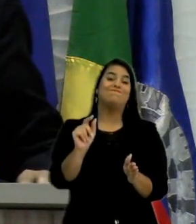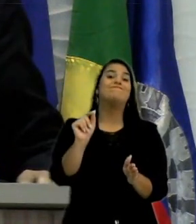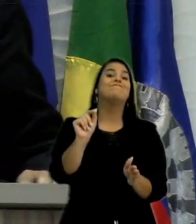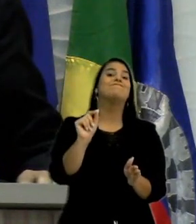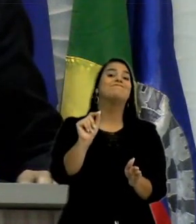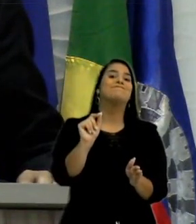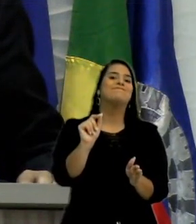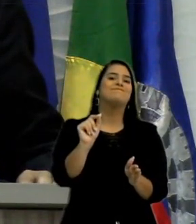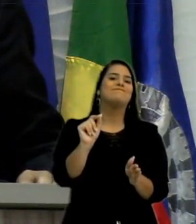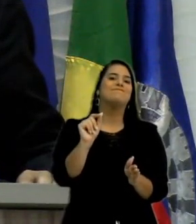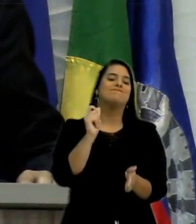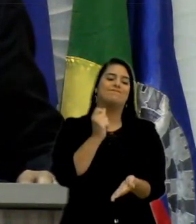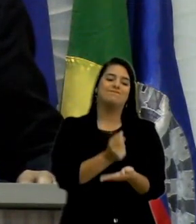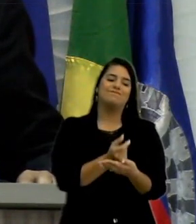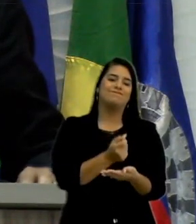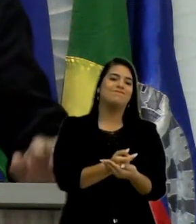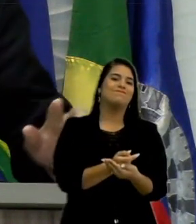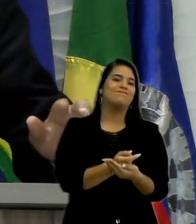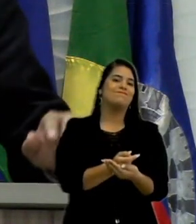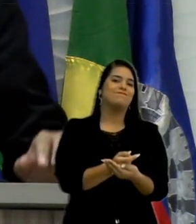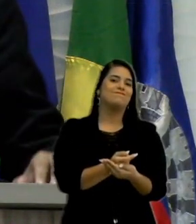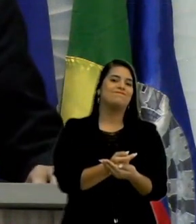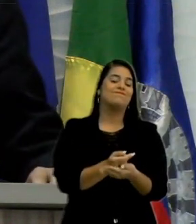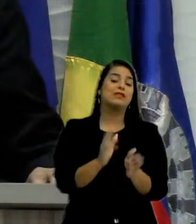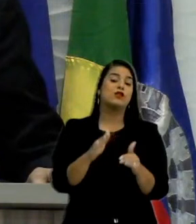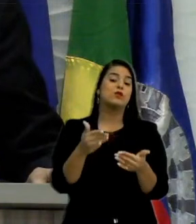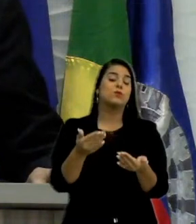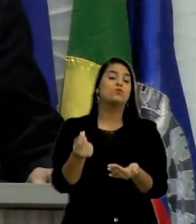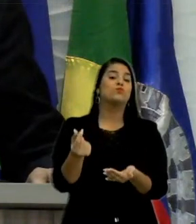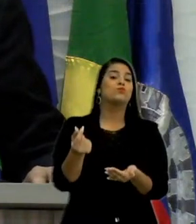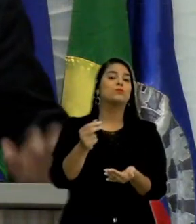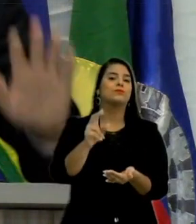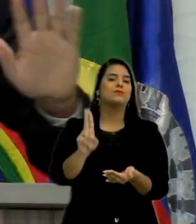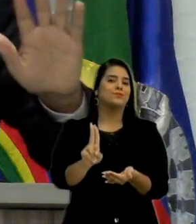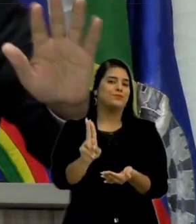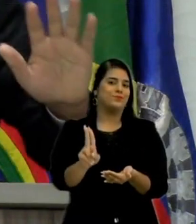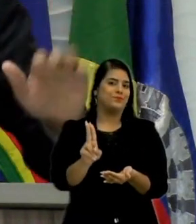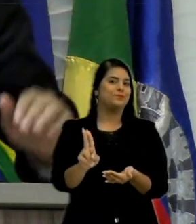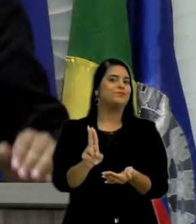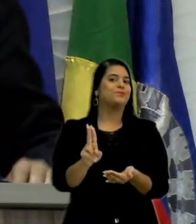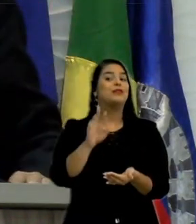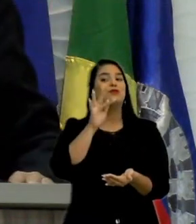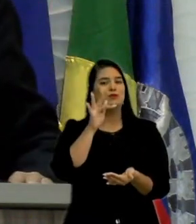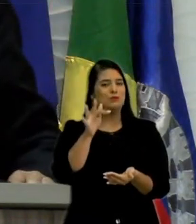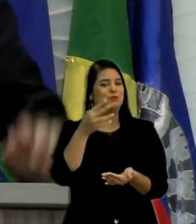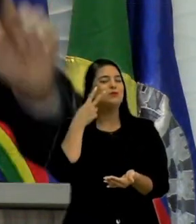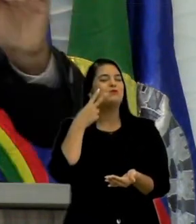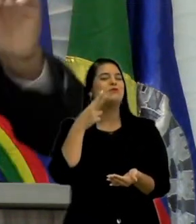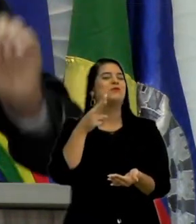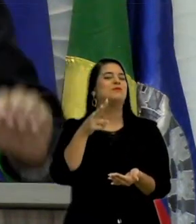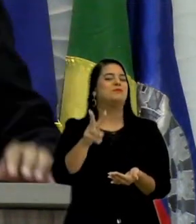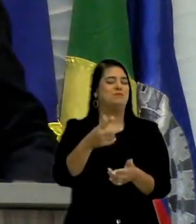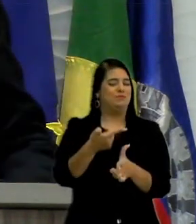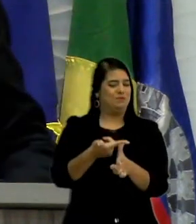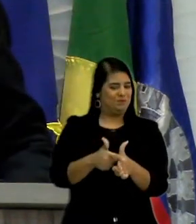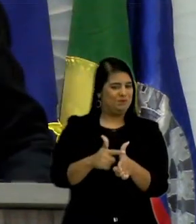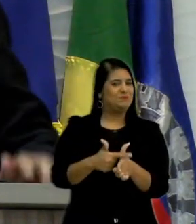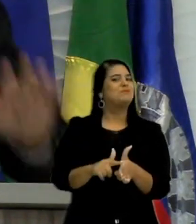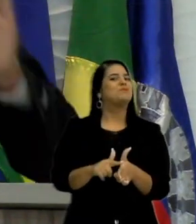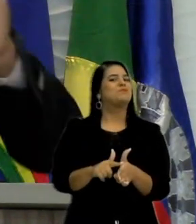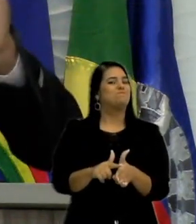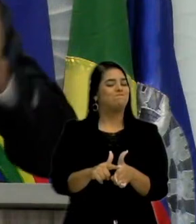pagar? Com que dinheiro vai pagar? Já a gente vê o resultado dessa